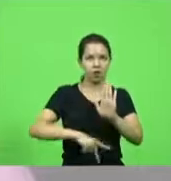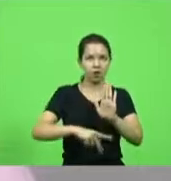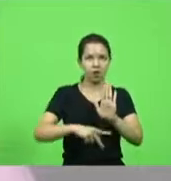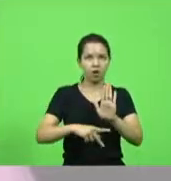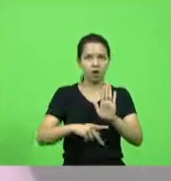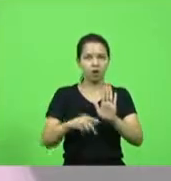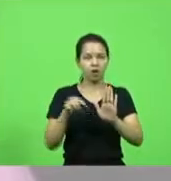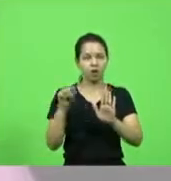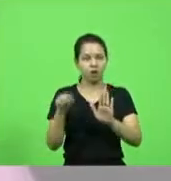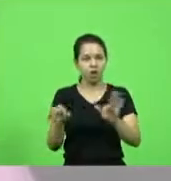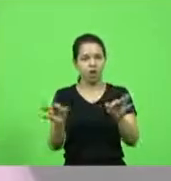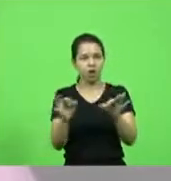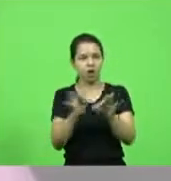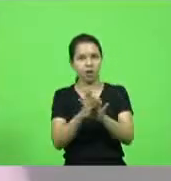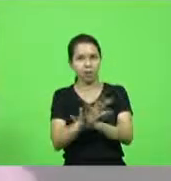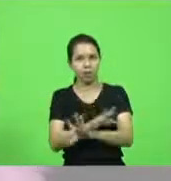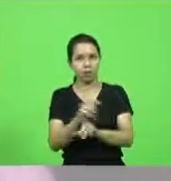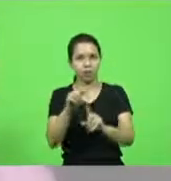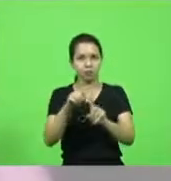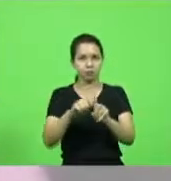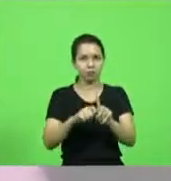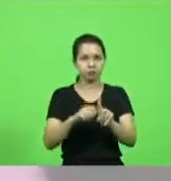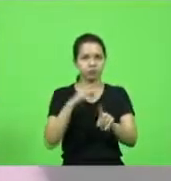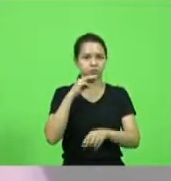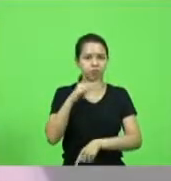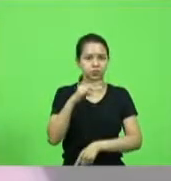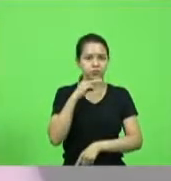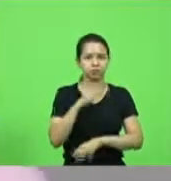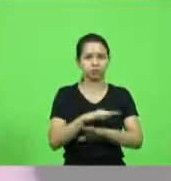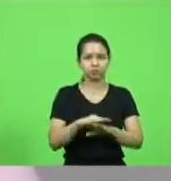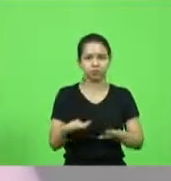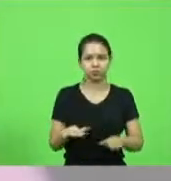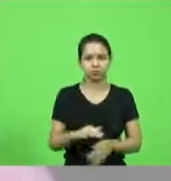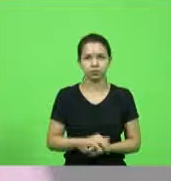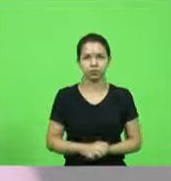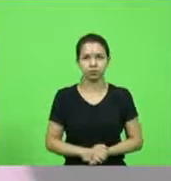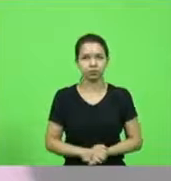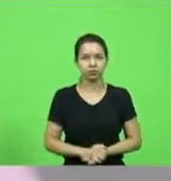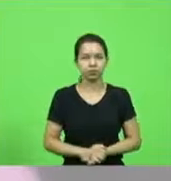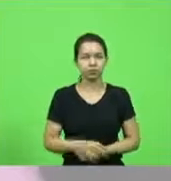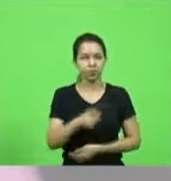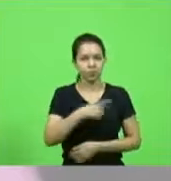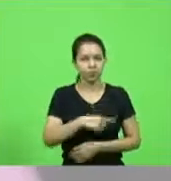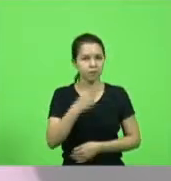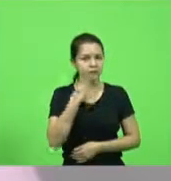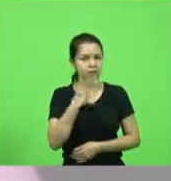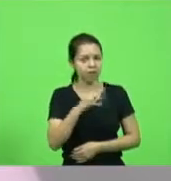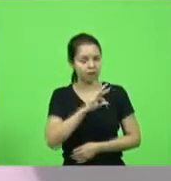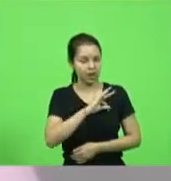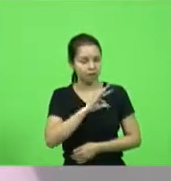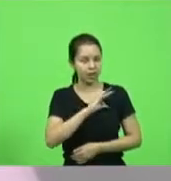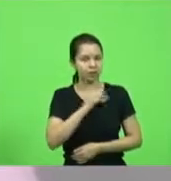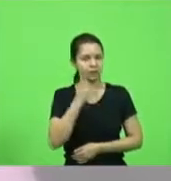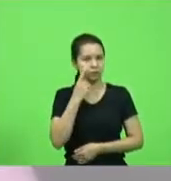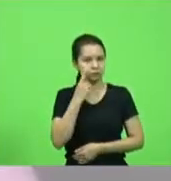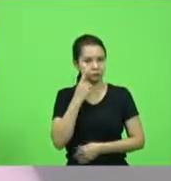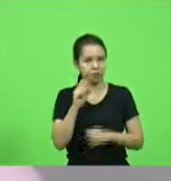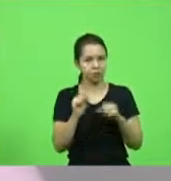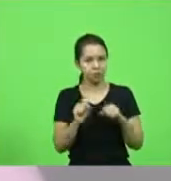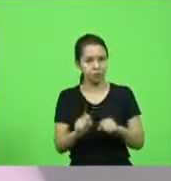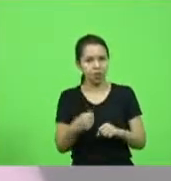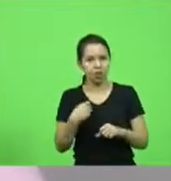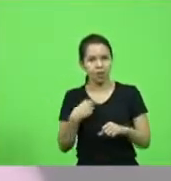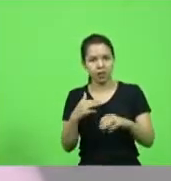ficar concluído no mês de março. E ainda falando, a técnica aí pode ver, eu mandei no e-mail